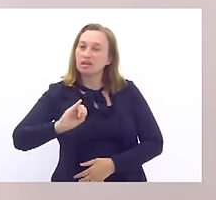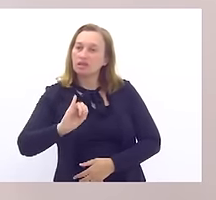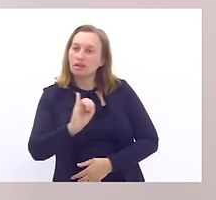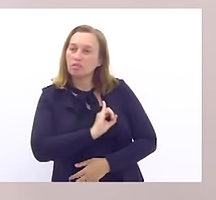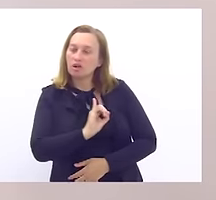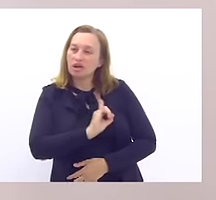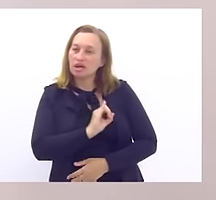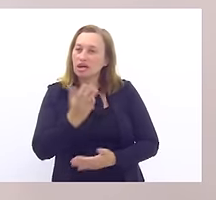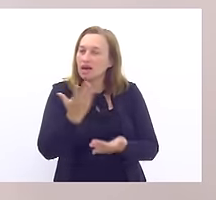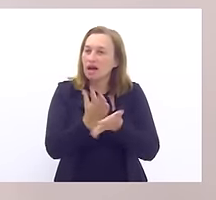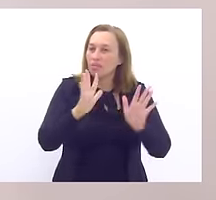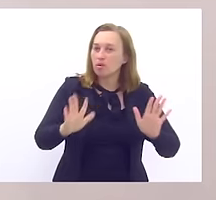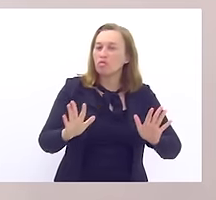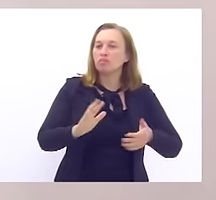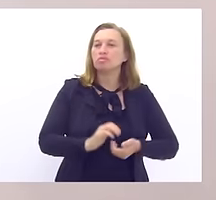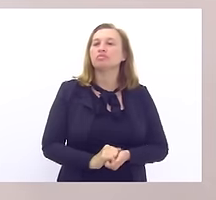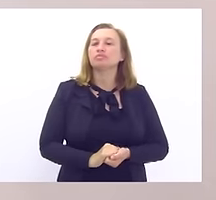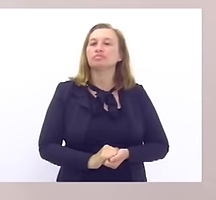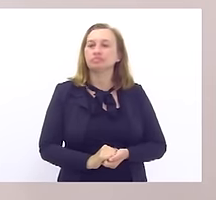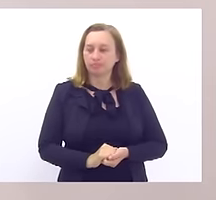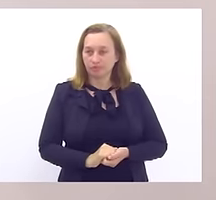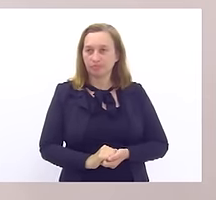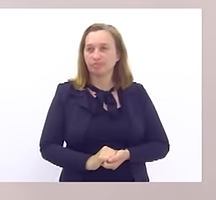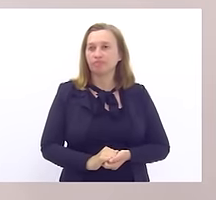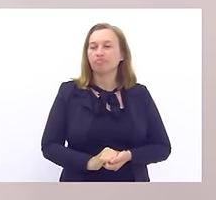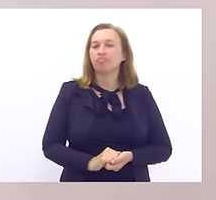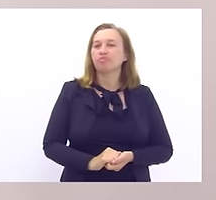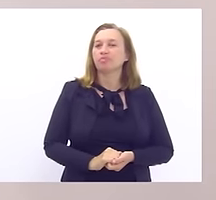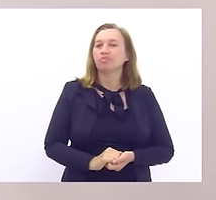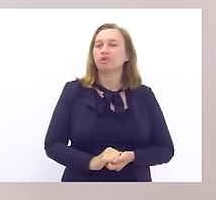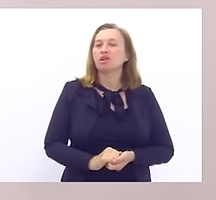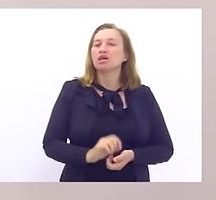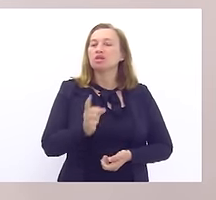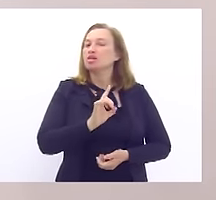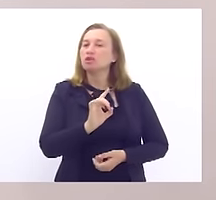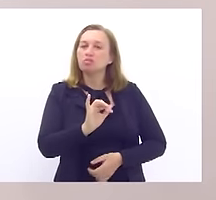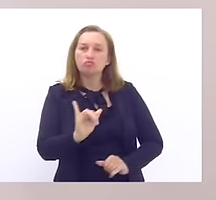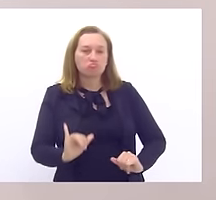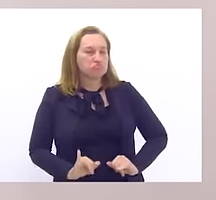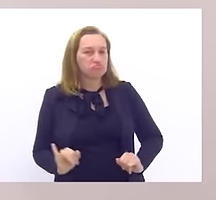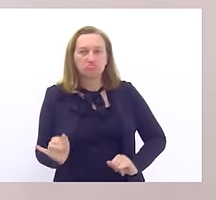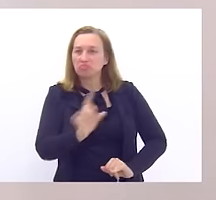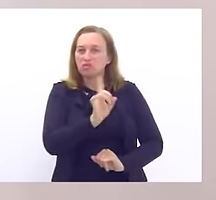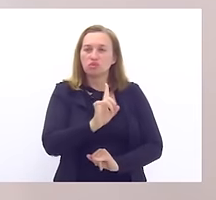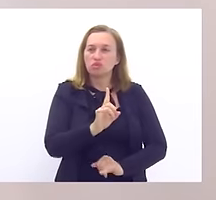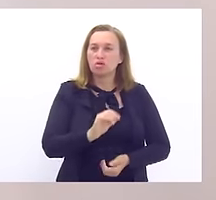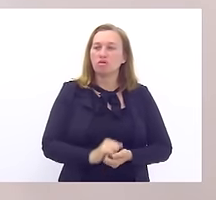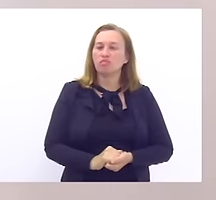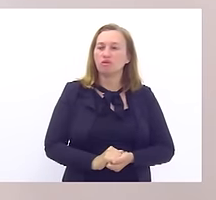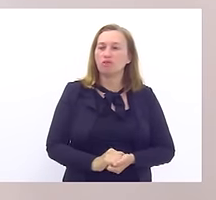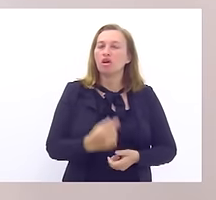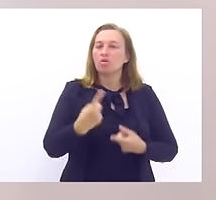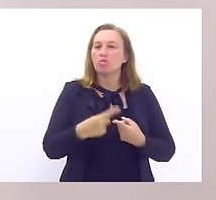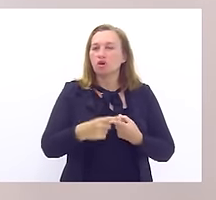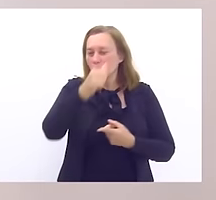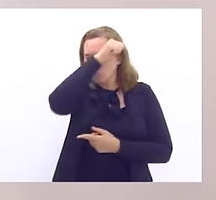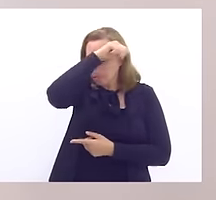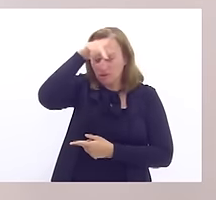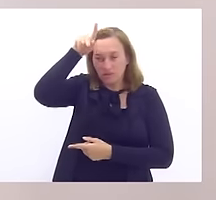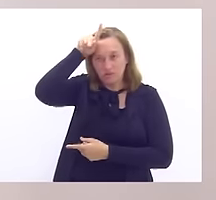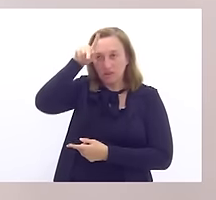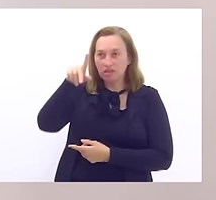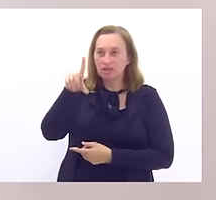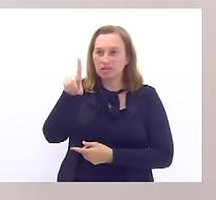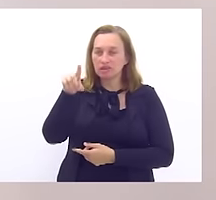você pode andar à vontade no município de Itaboraí que o cidadão não sofre esse tipo de covardia porque o prefeito dela Aurora não se curvou